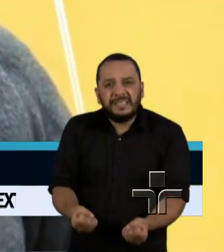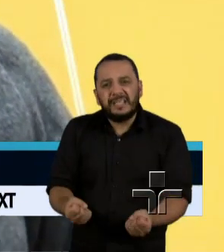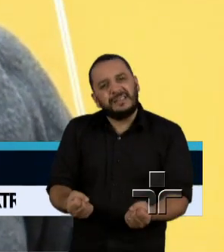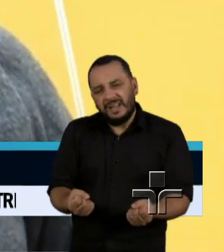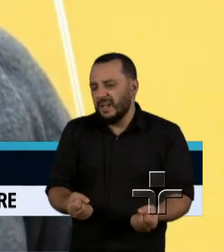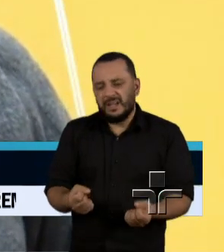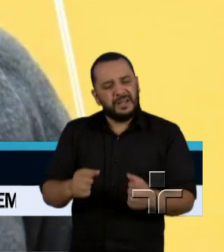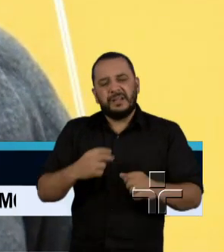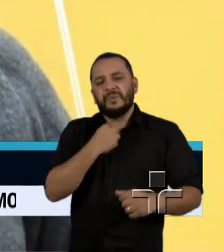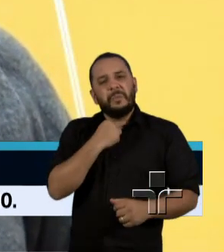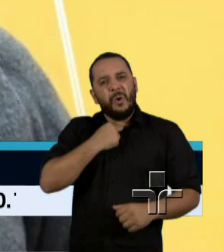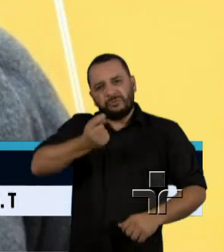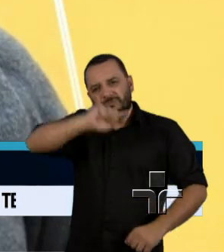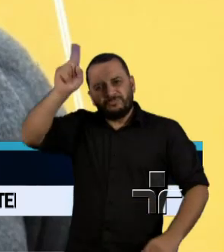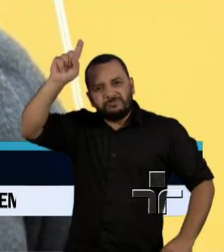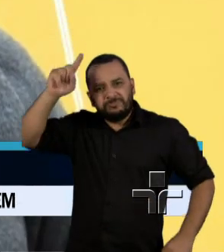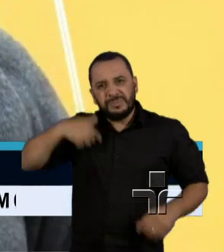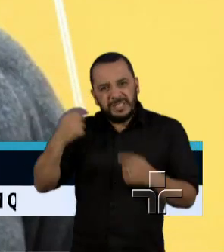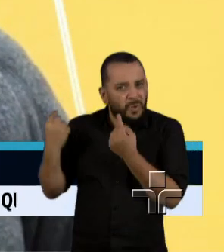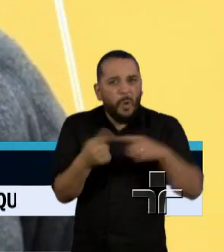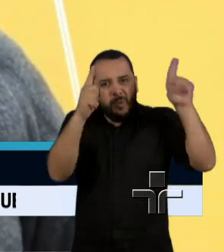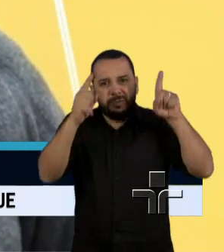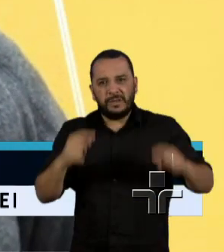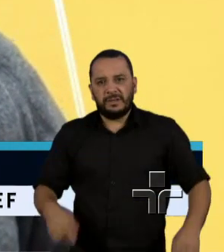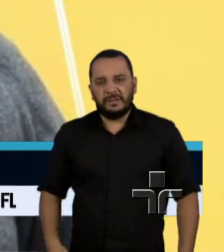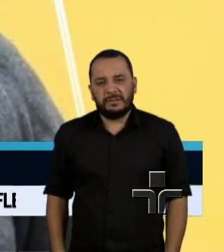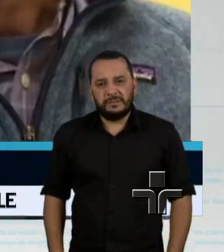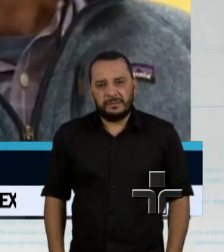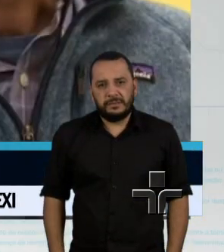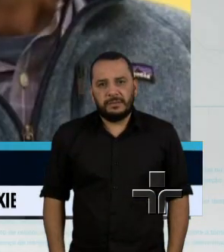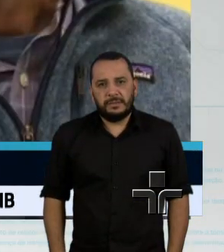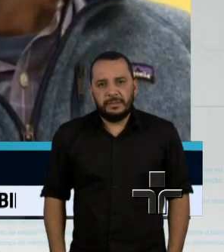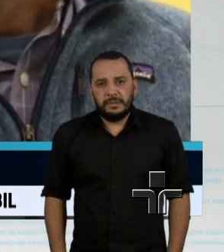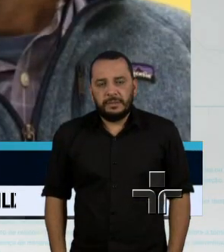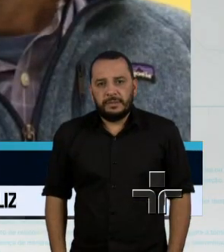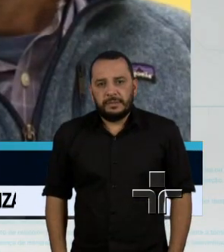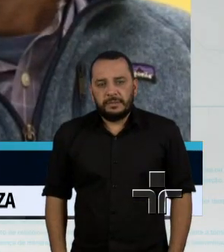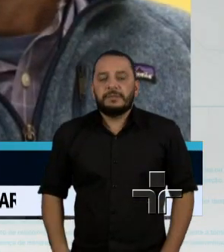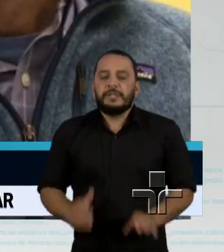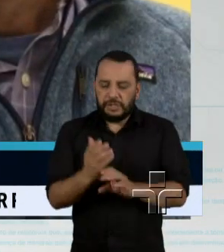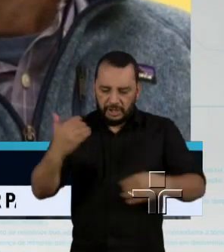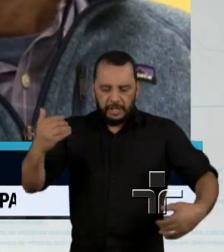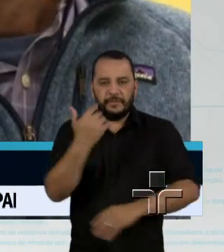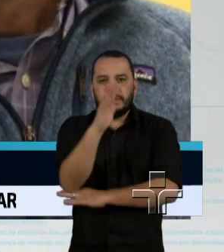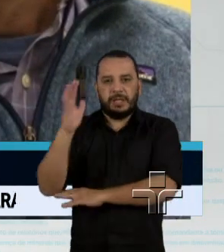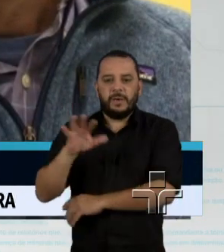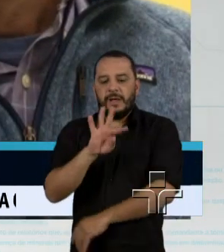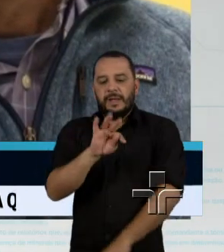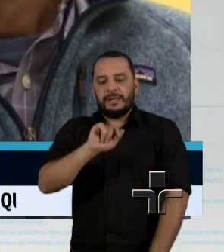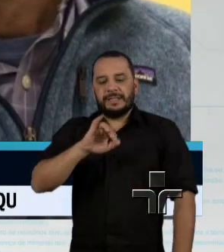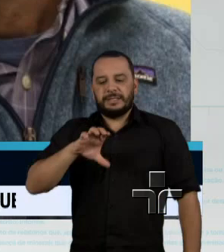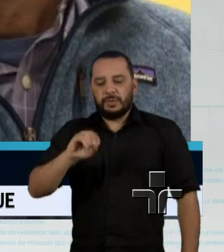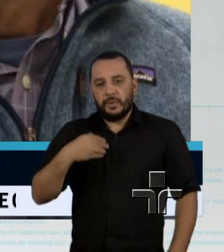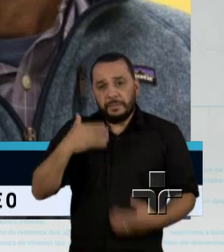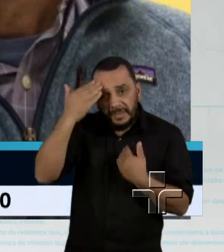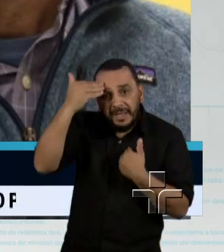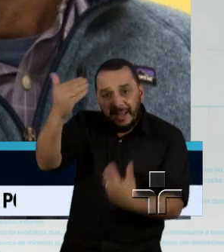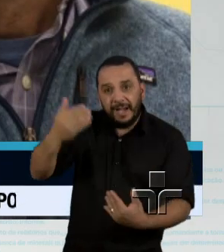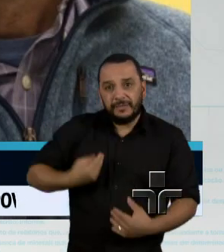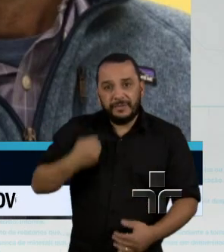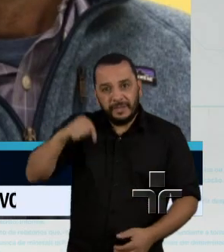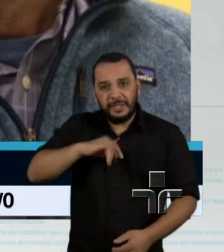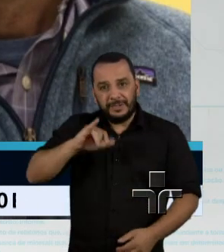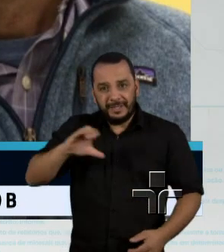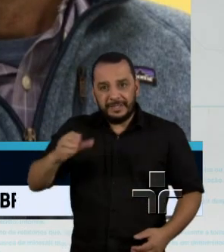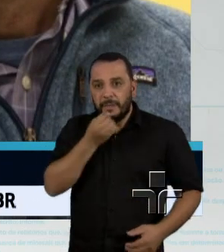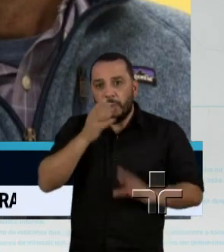e é isso que tem que ser combatido veementemente. Uhum. Engenheiro florestal Tasso Azevedo, a gente agradece muito a sua participação aqui no Jornal da Cultura.